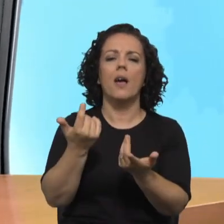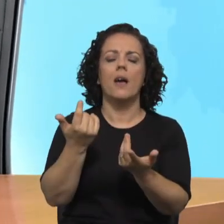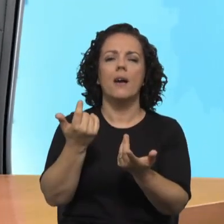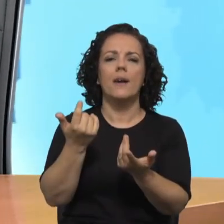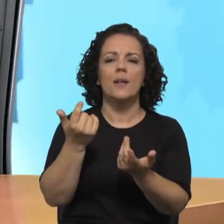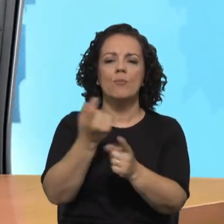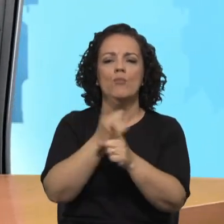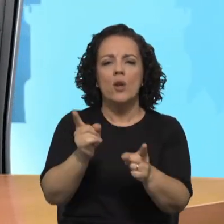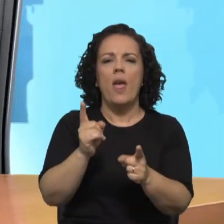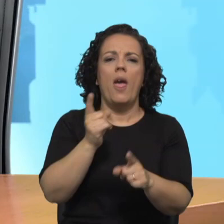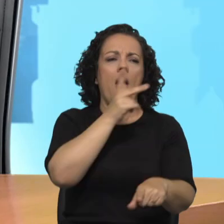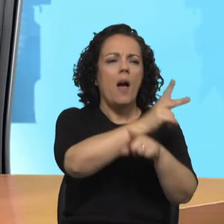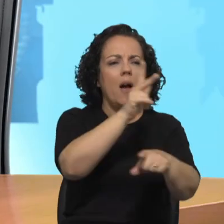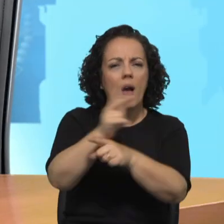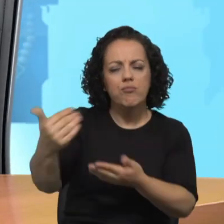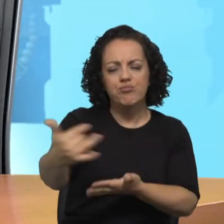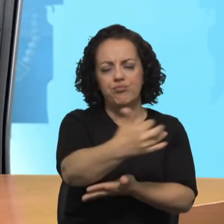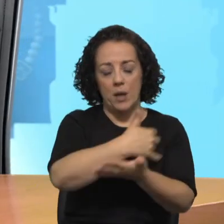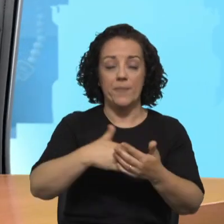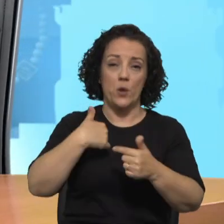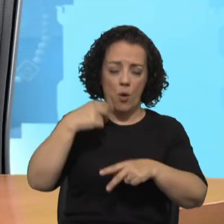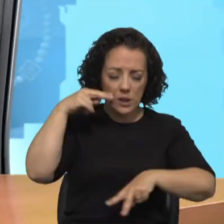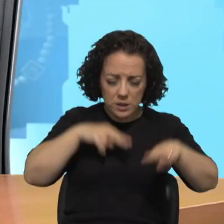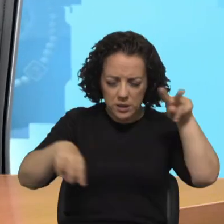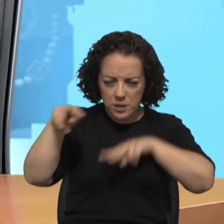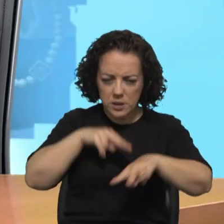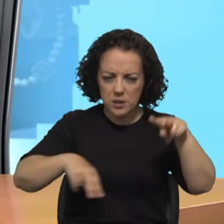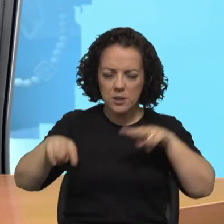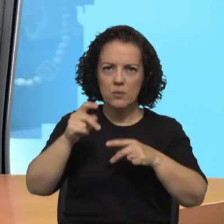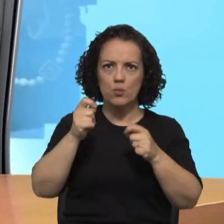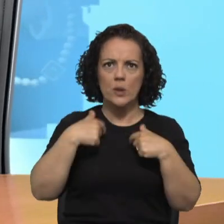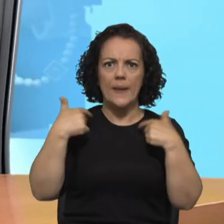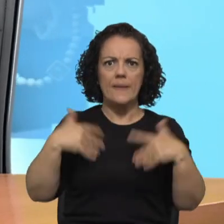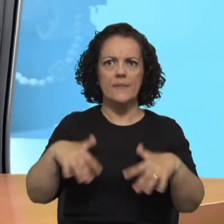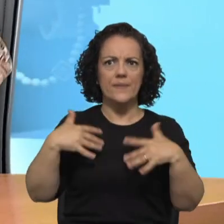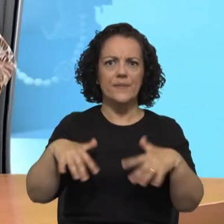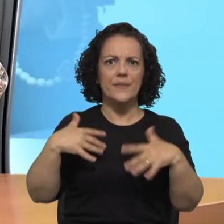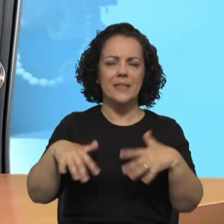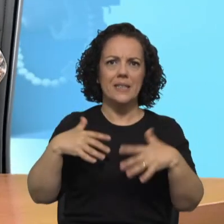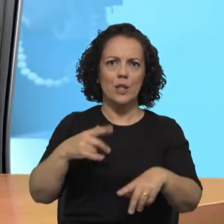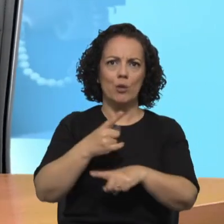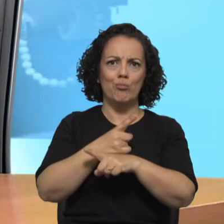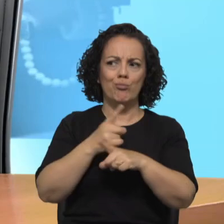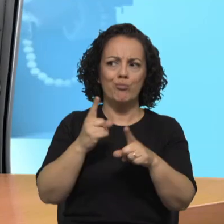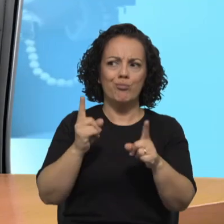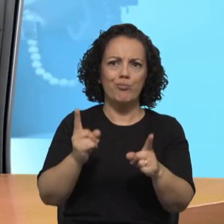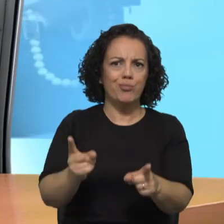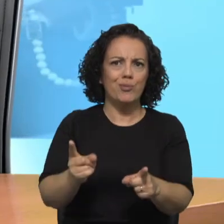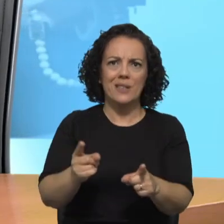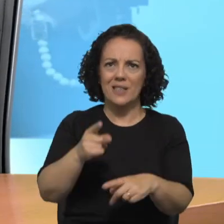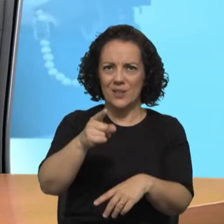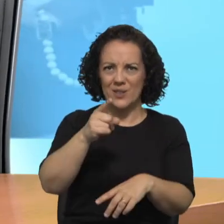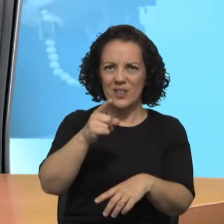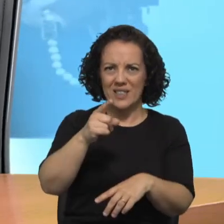da reportagem. Depois, quando eu reuni tudo, fiquei um bocadinho aflita, porque era maior tipo de... Estás a ver